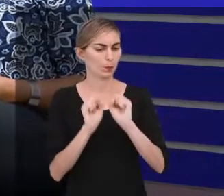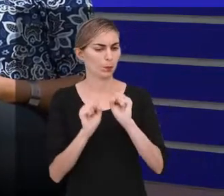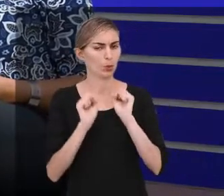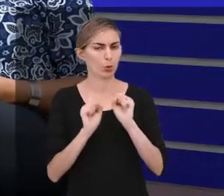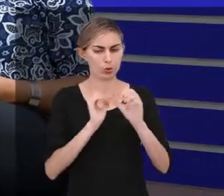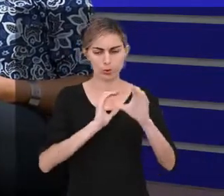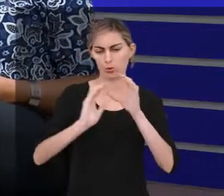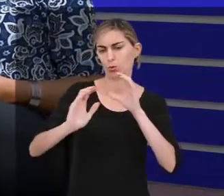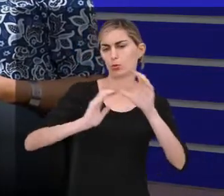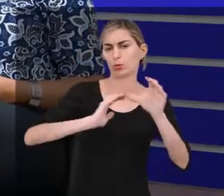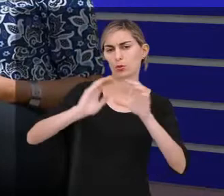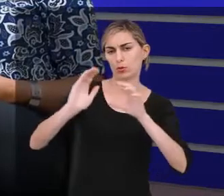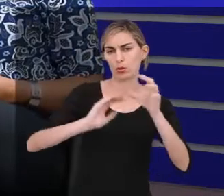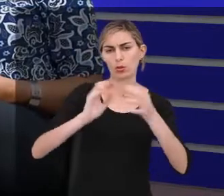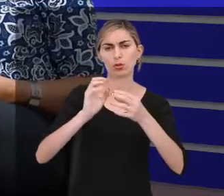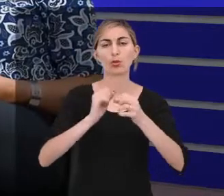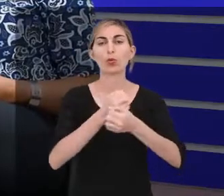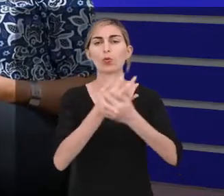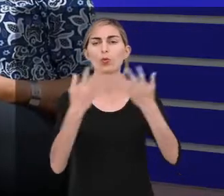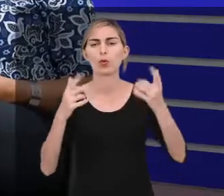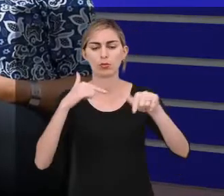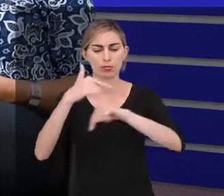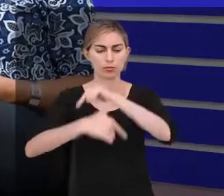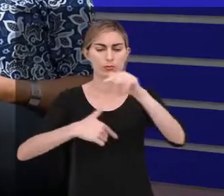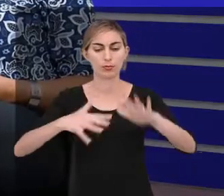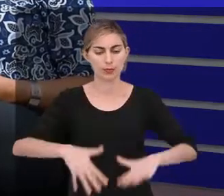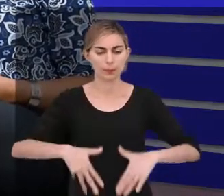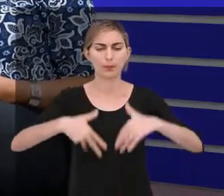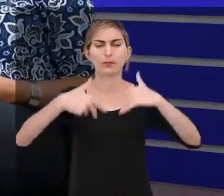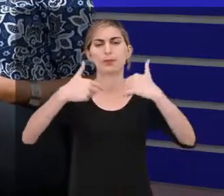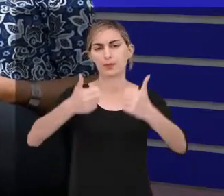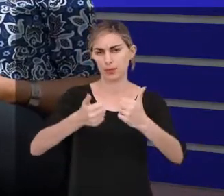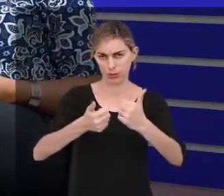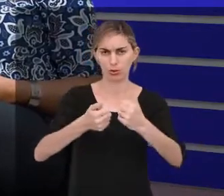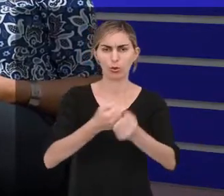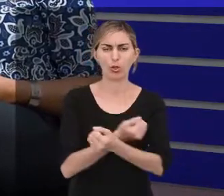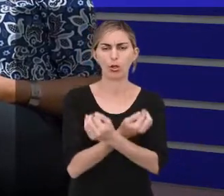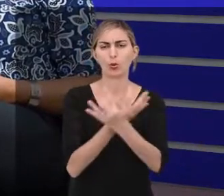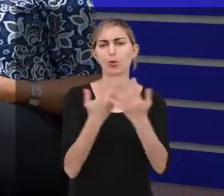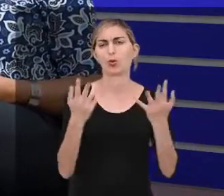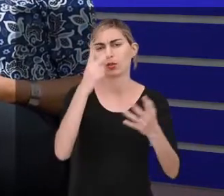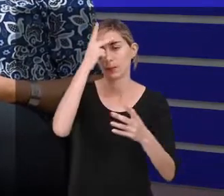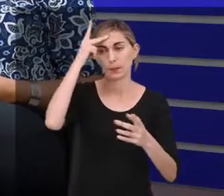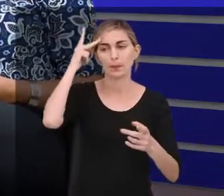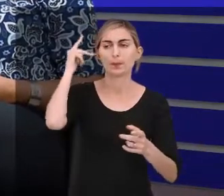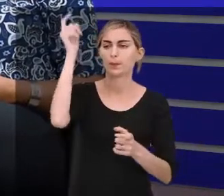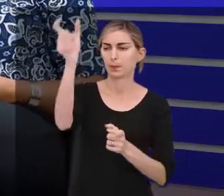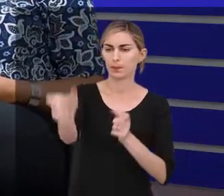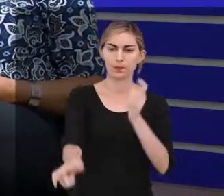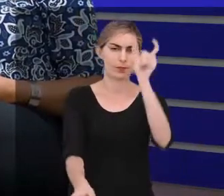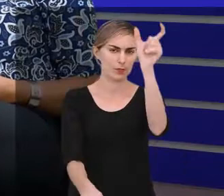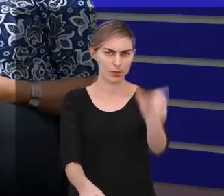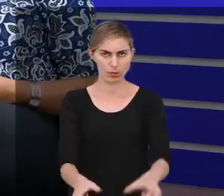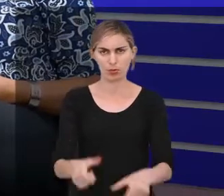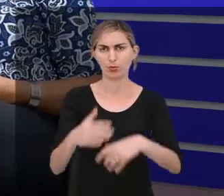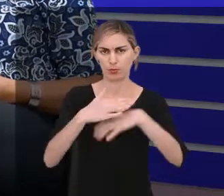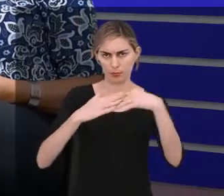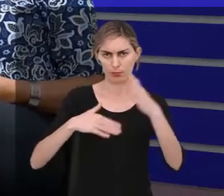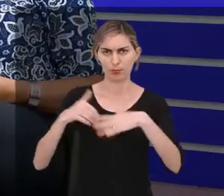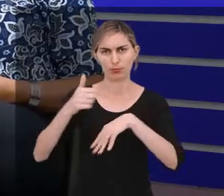uma comunicação e o que a gente pode trabalhar para melhorar, né? Enquanto pessoa, enquanto